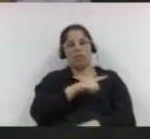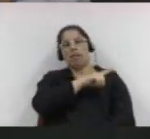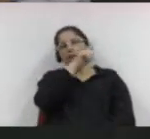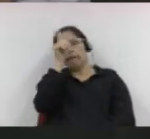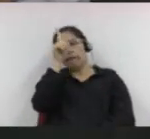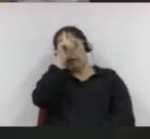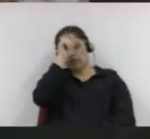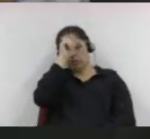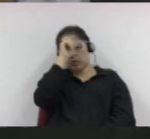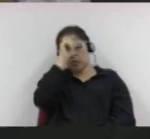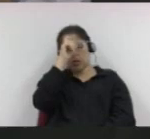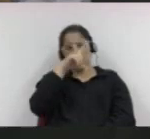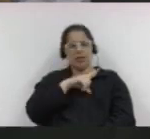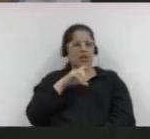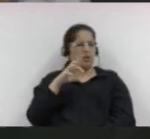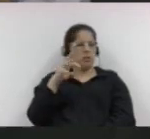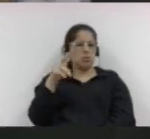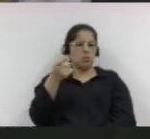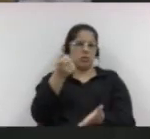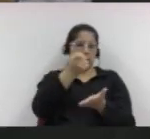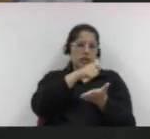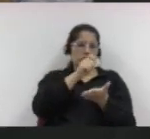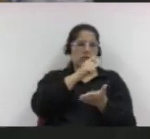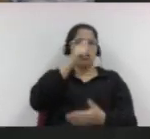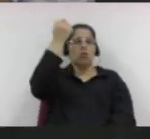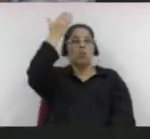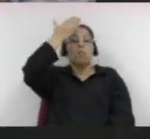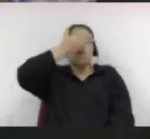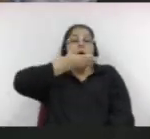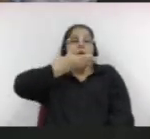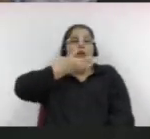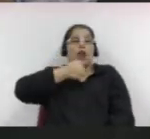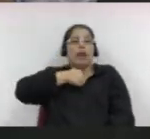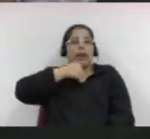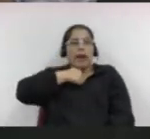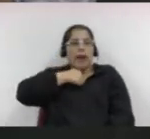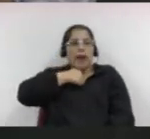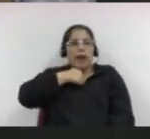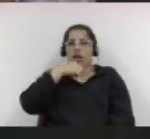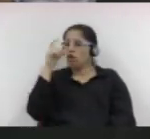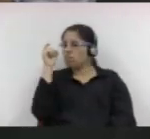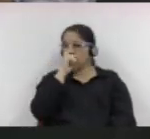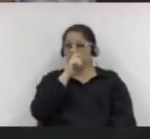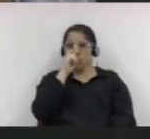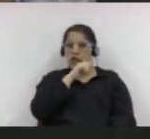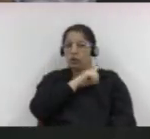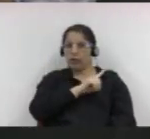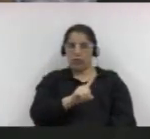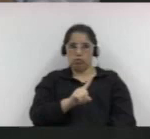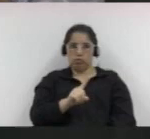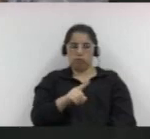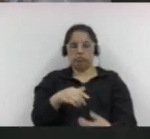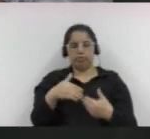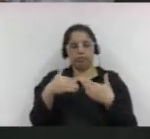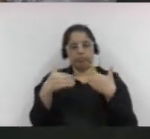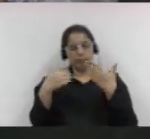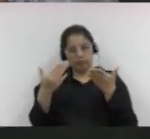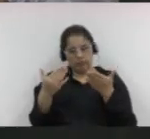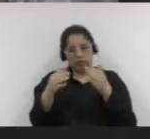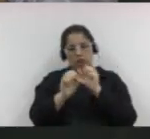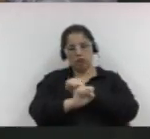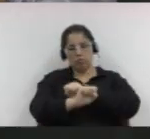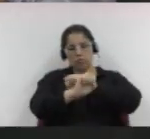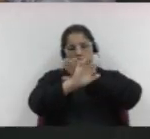tem todos os laudos nos hospitais, tem tudo como comprovar que eu não estou mentindo. Então, quero deixar